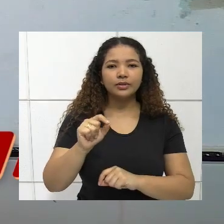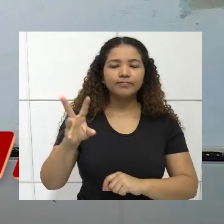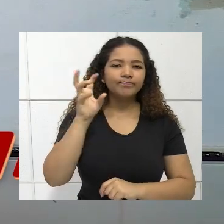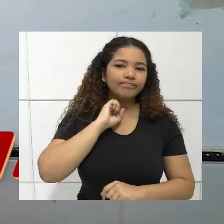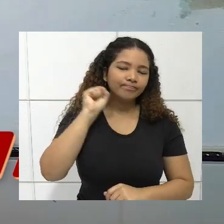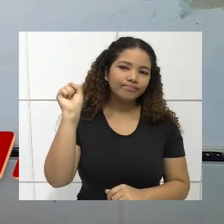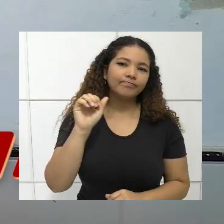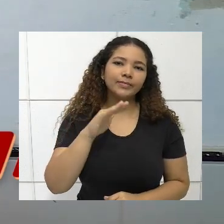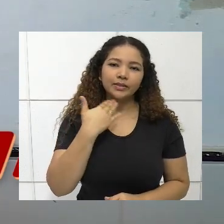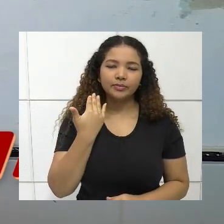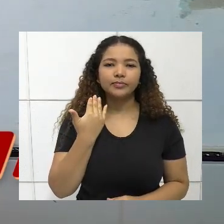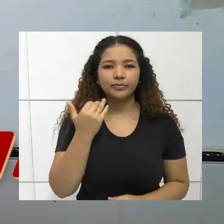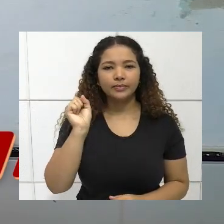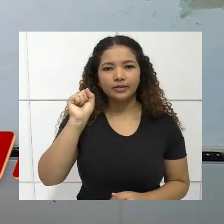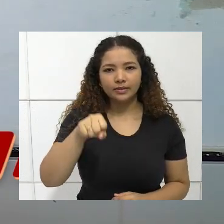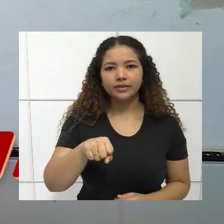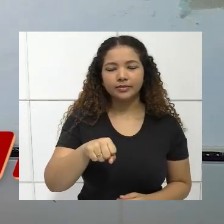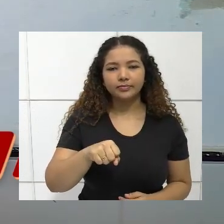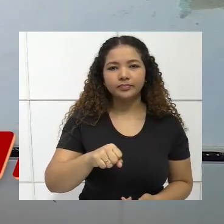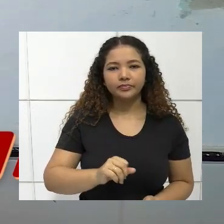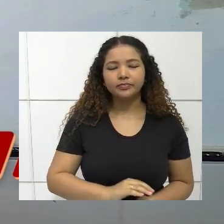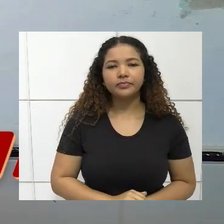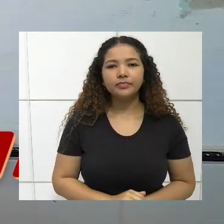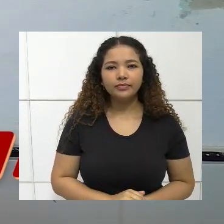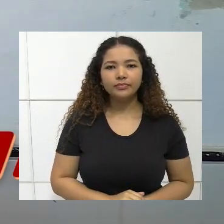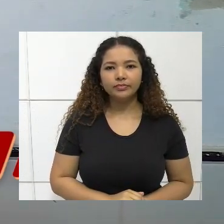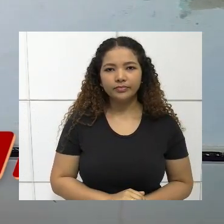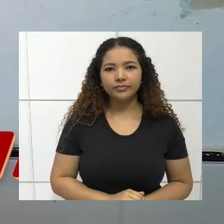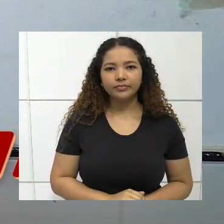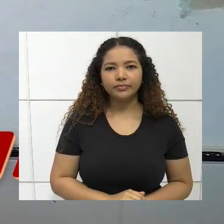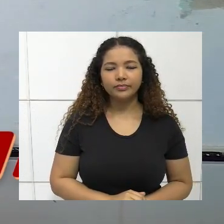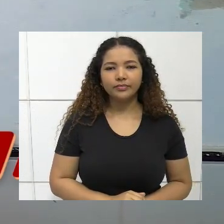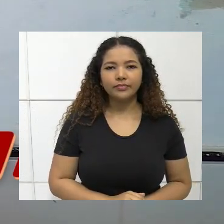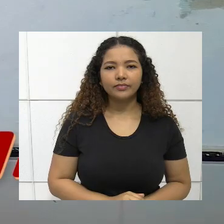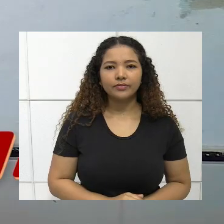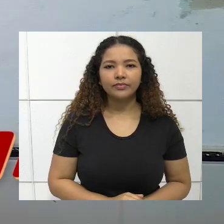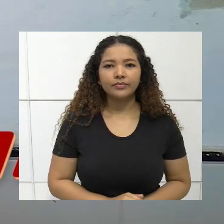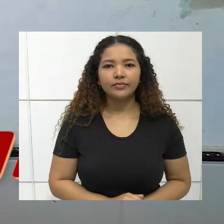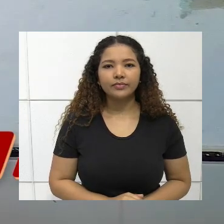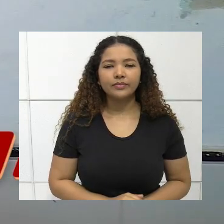enfim, da finitude, através, acabando com a sua vida.